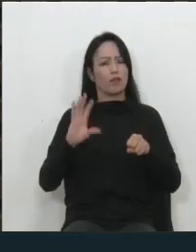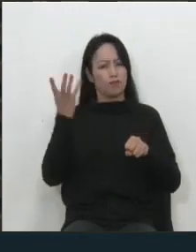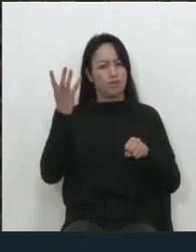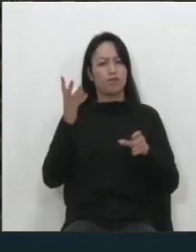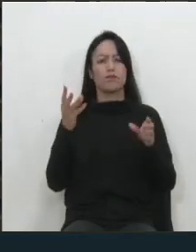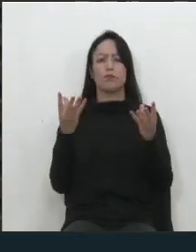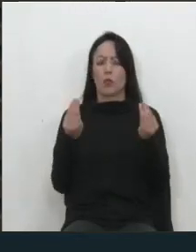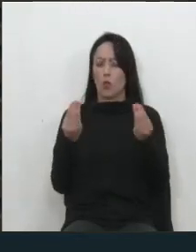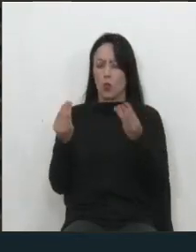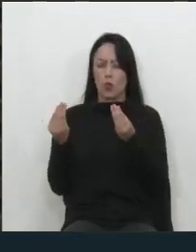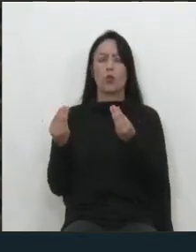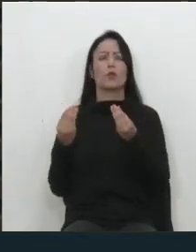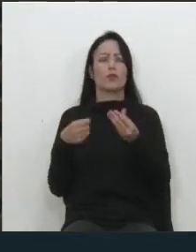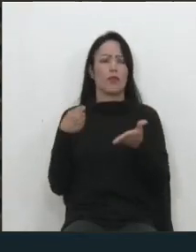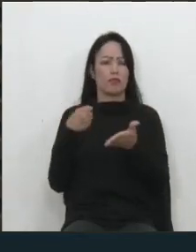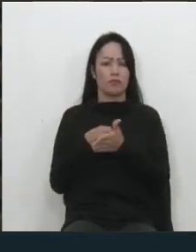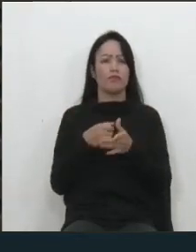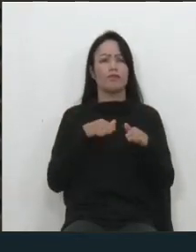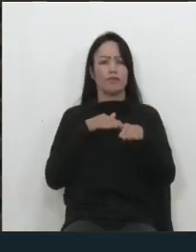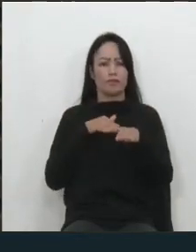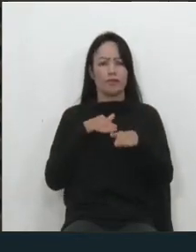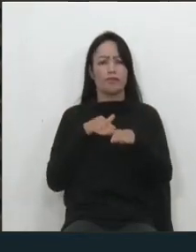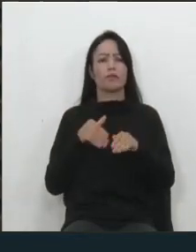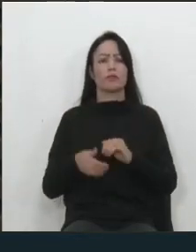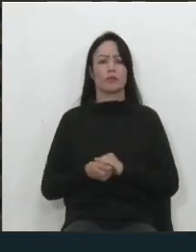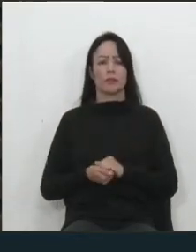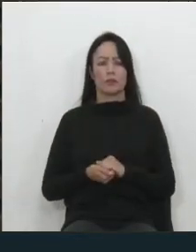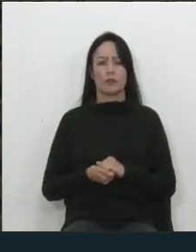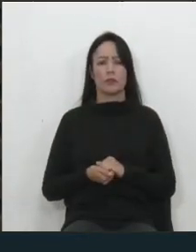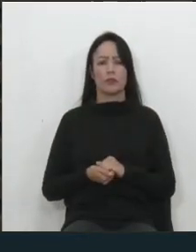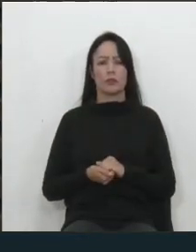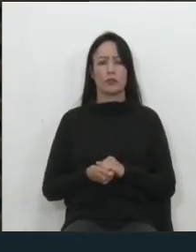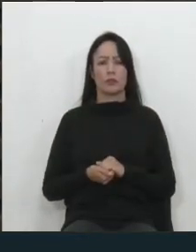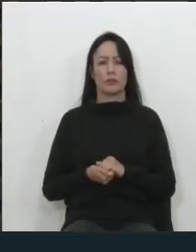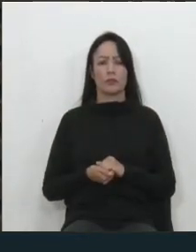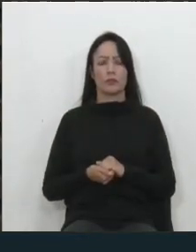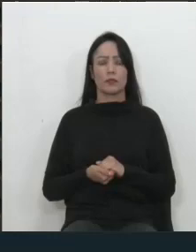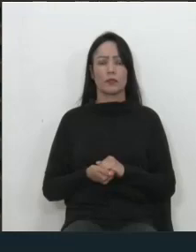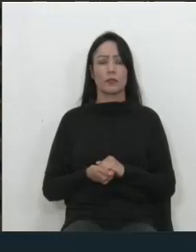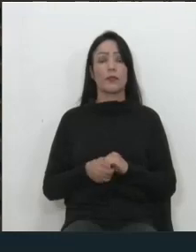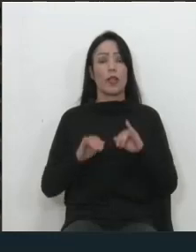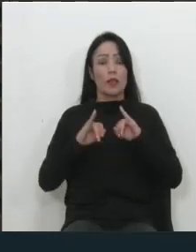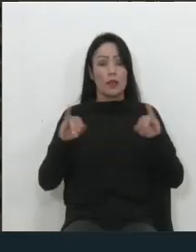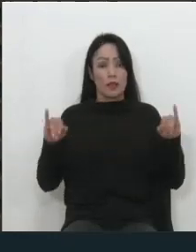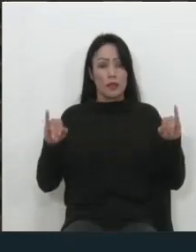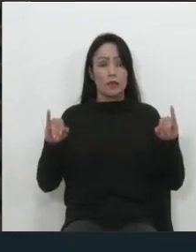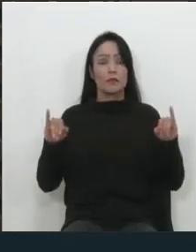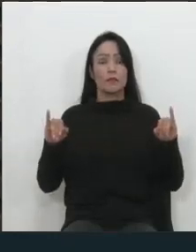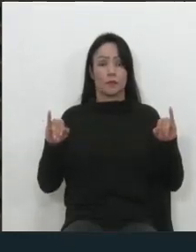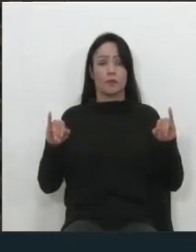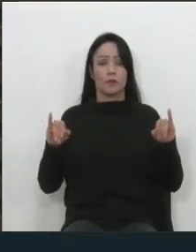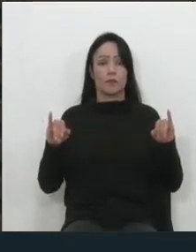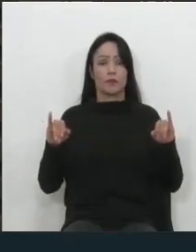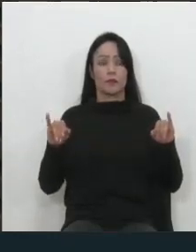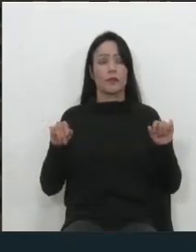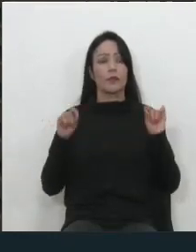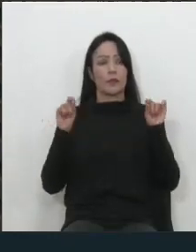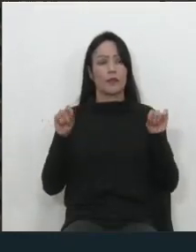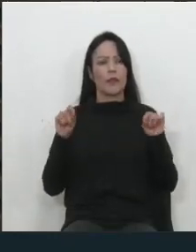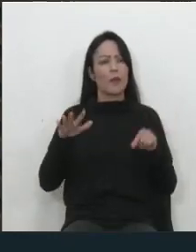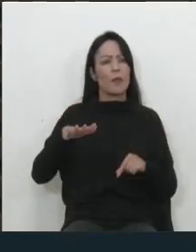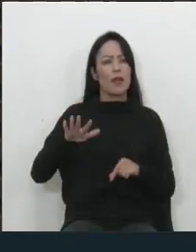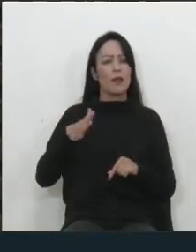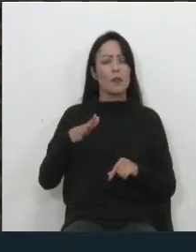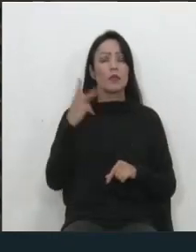os desastres no trânsito. O que eu deixo claro aqui é que, na média, em